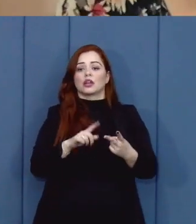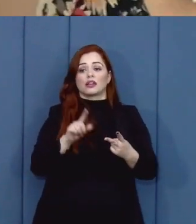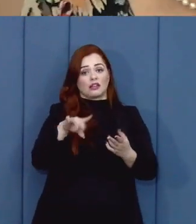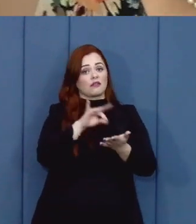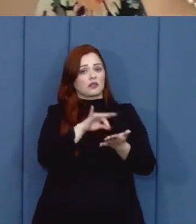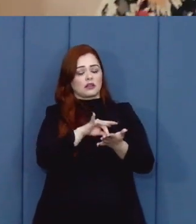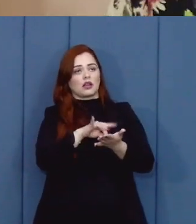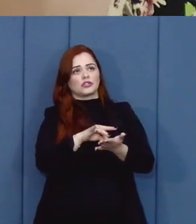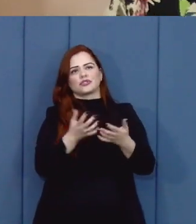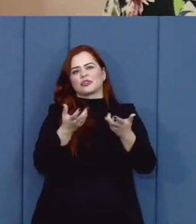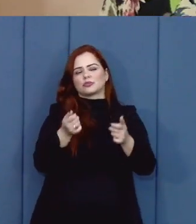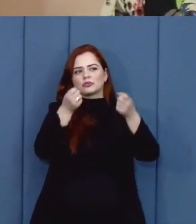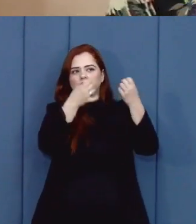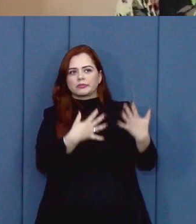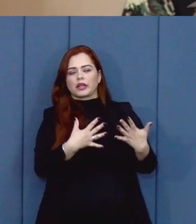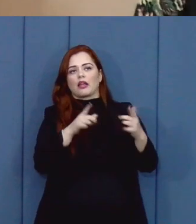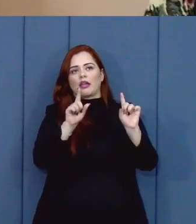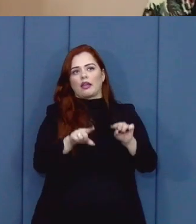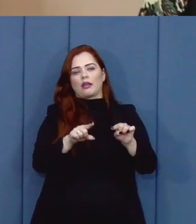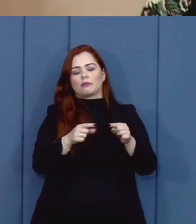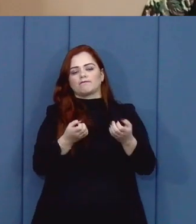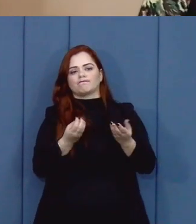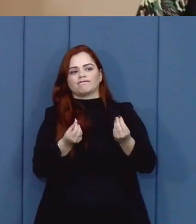realidade, vamos dizer assim,